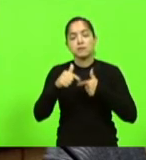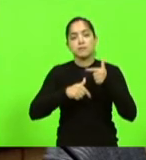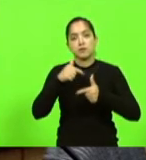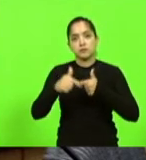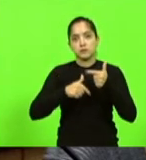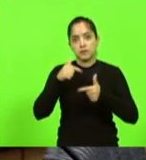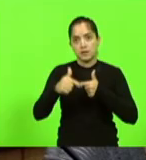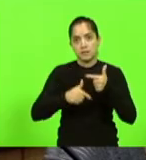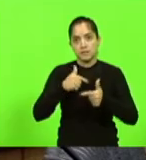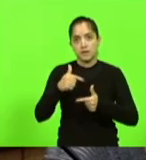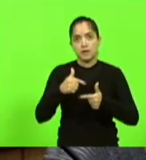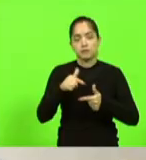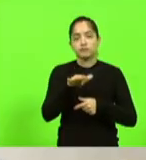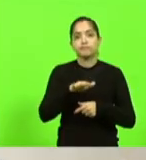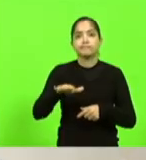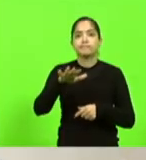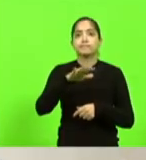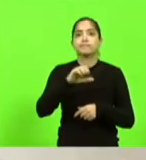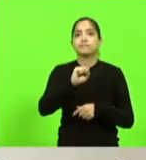fazem por toda Santa Catarina.